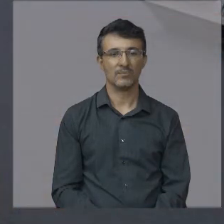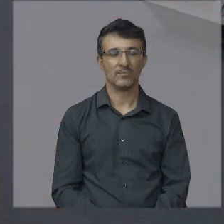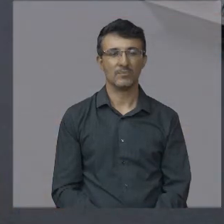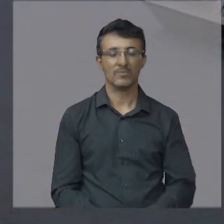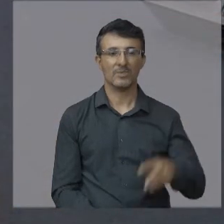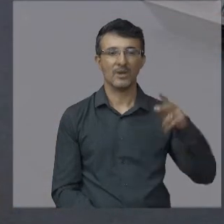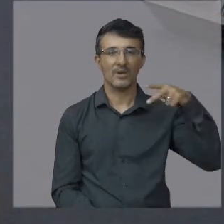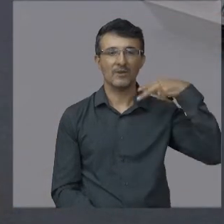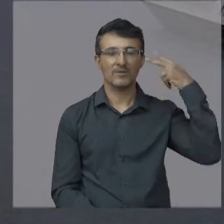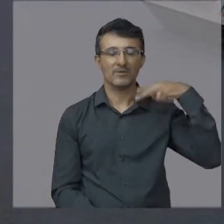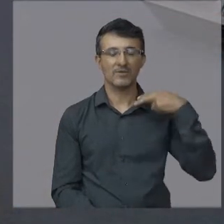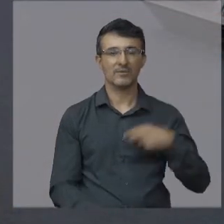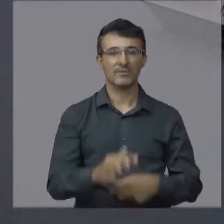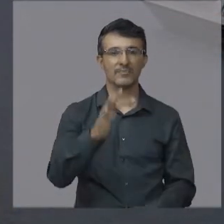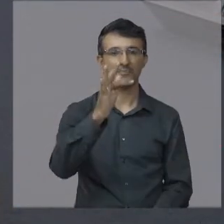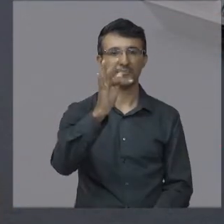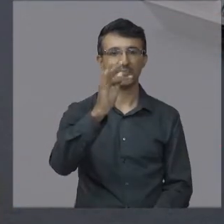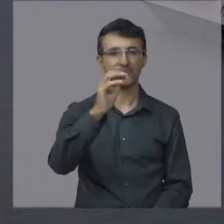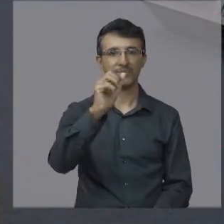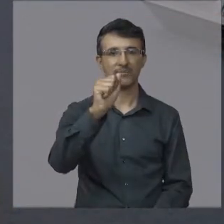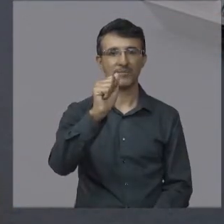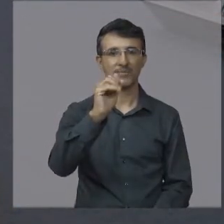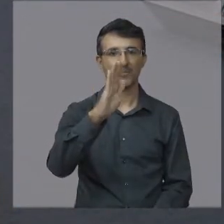Vereador Fabião Zagueiro.